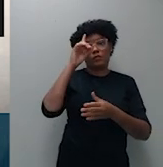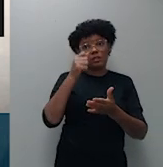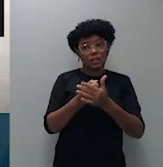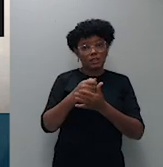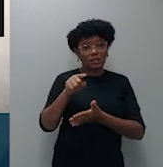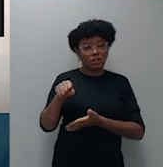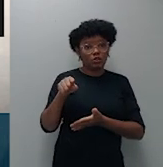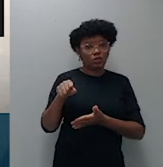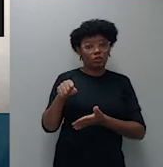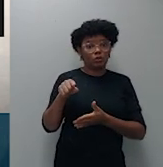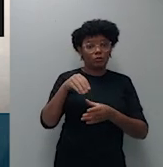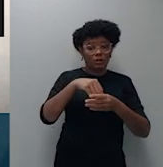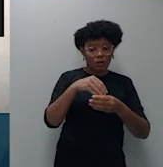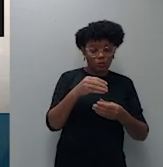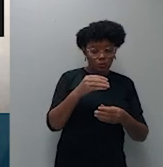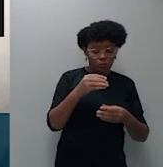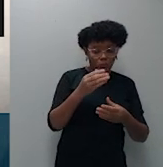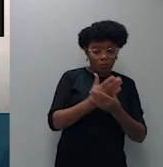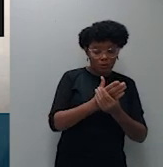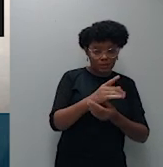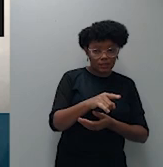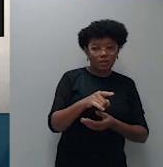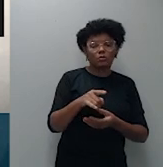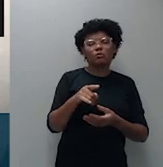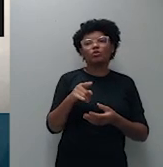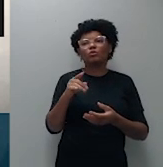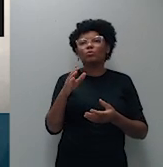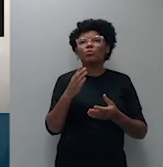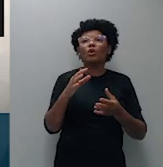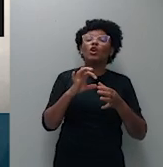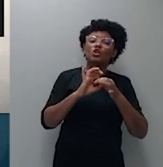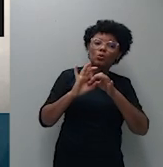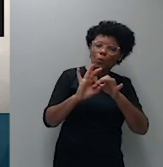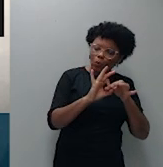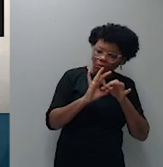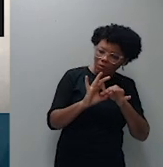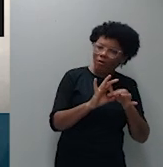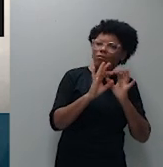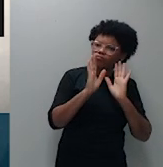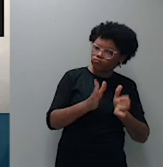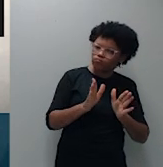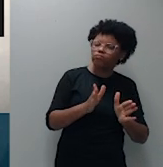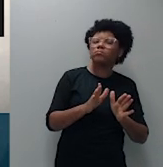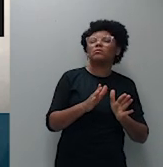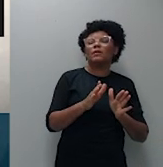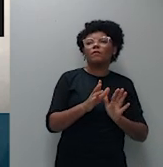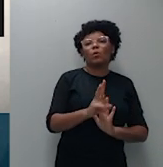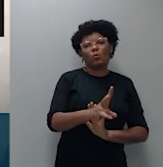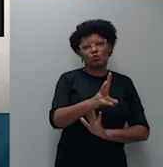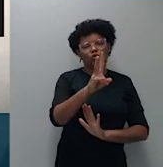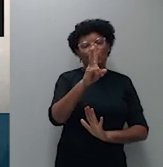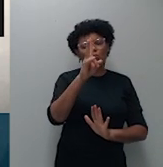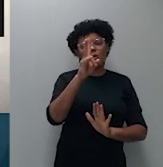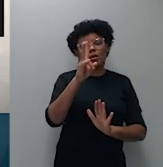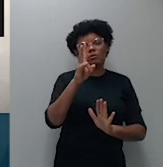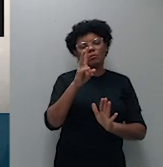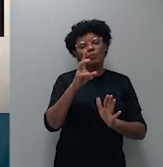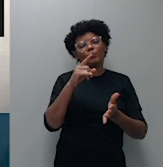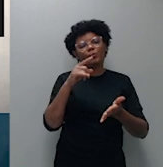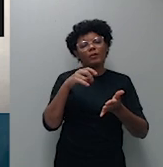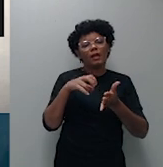que foi decidida no bojo do processo relativo a ação de reconhecimento de união estável no qual falante da sentença